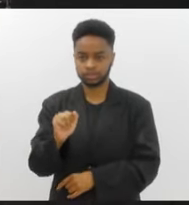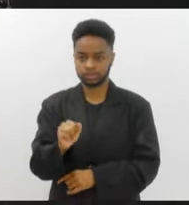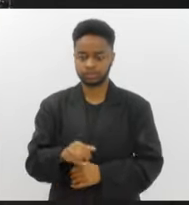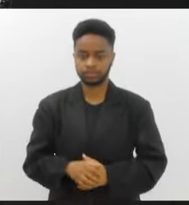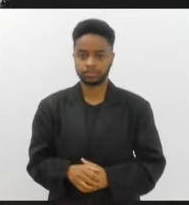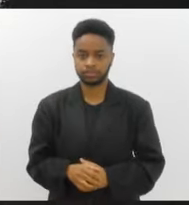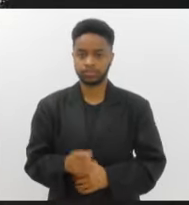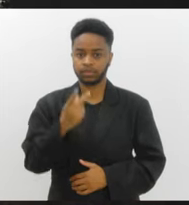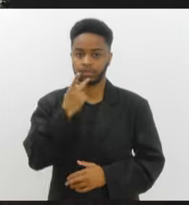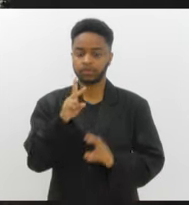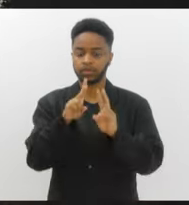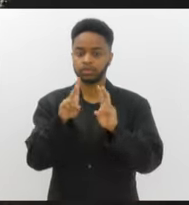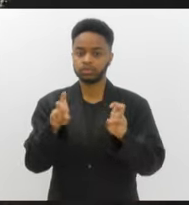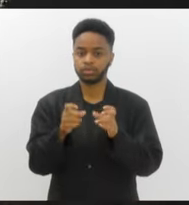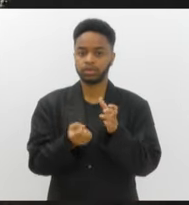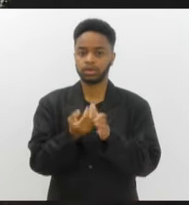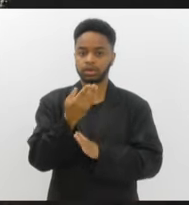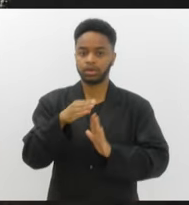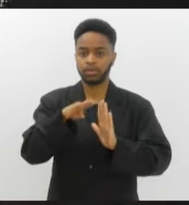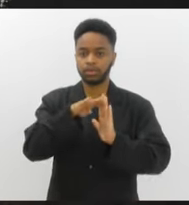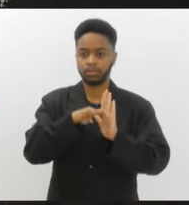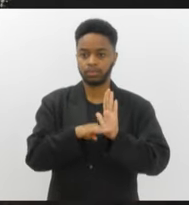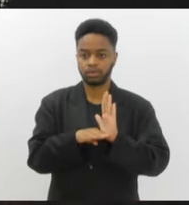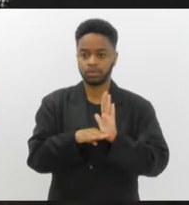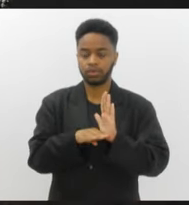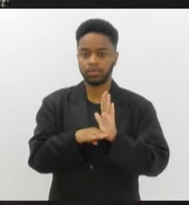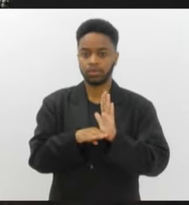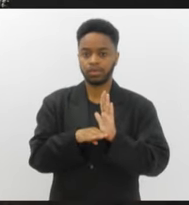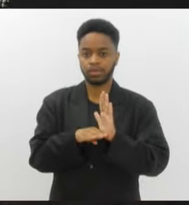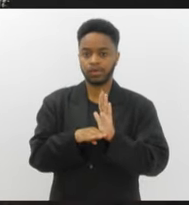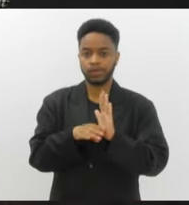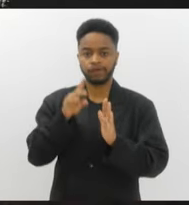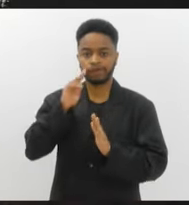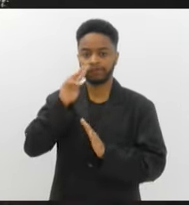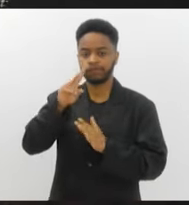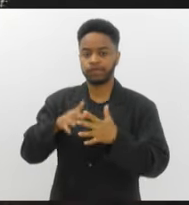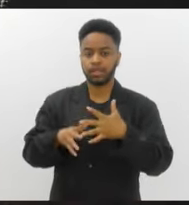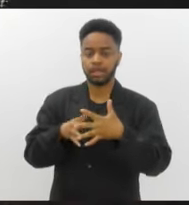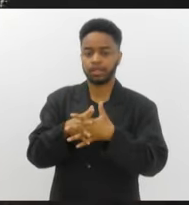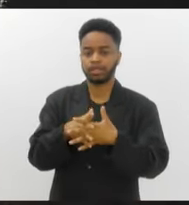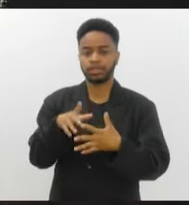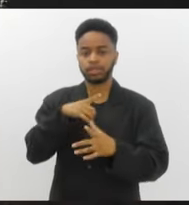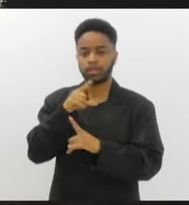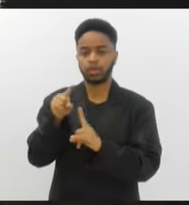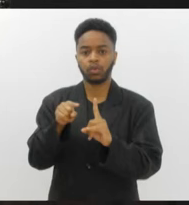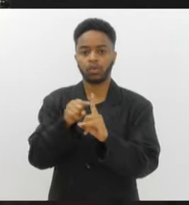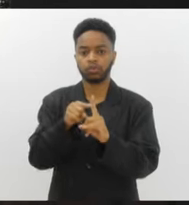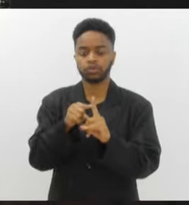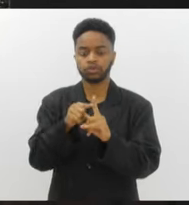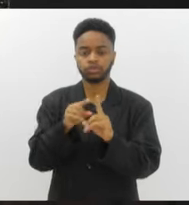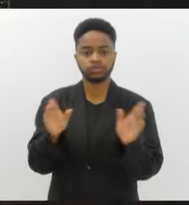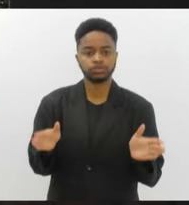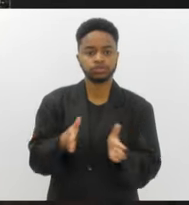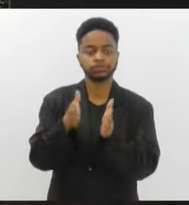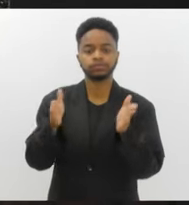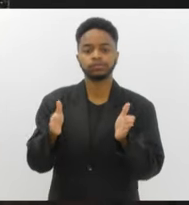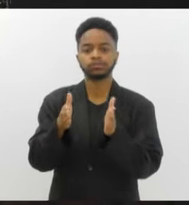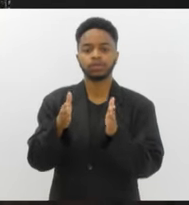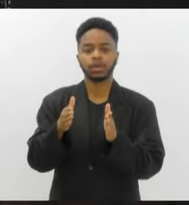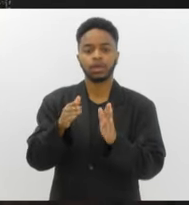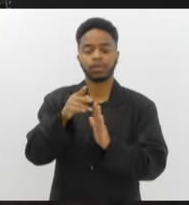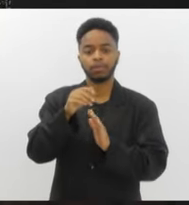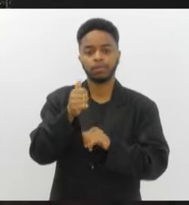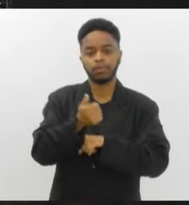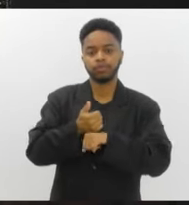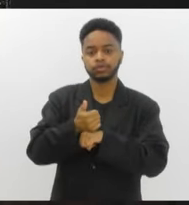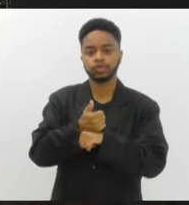que dispõe sobre a criação do programa Além dos Olhos, com o objetivo de capacitar profissionais para identificar sinais de